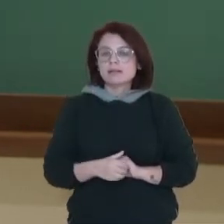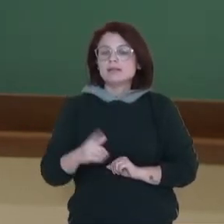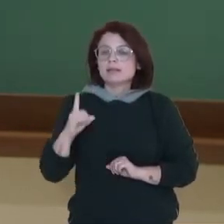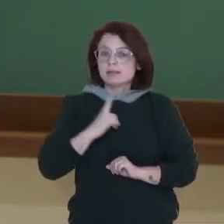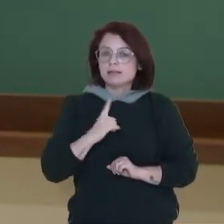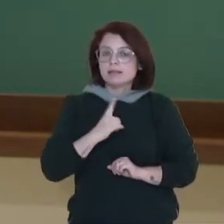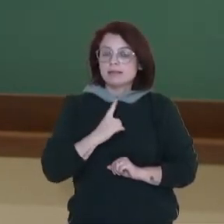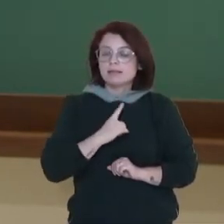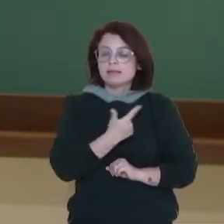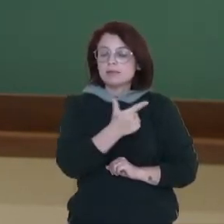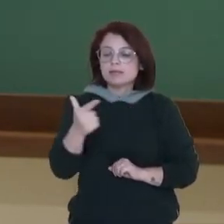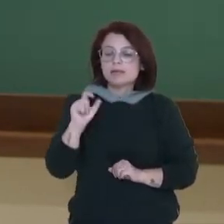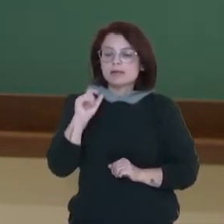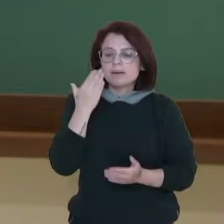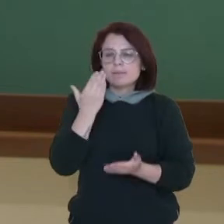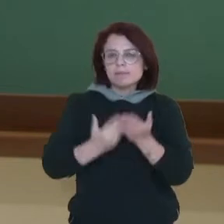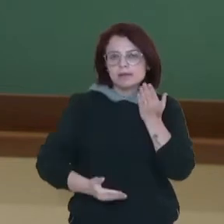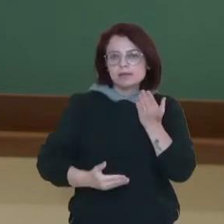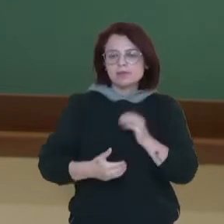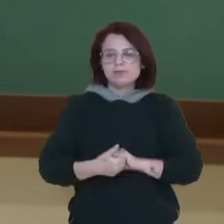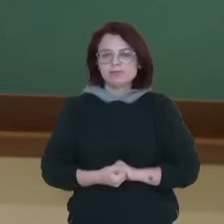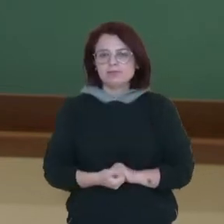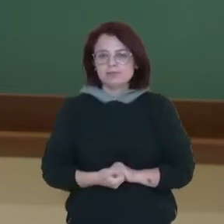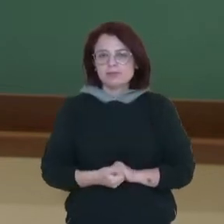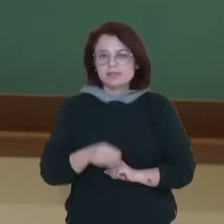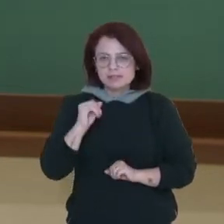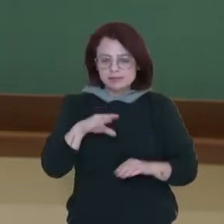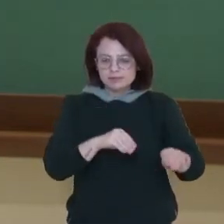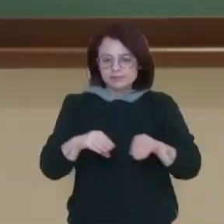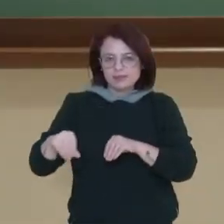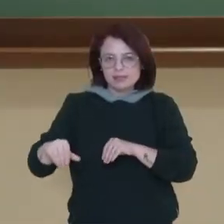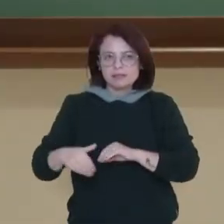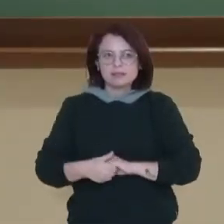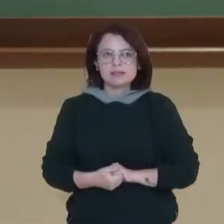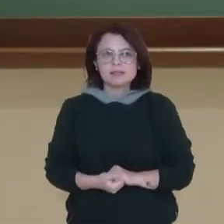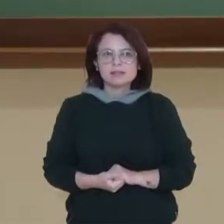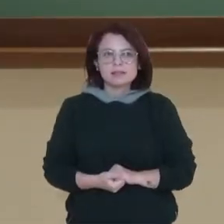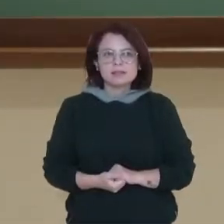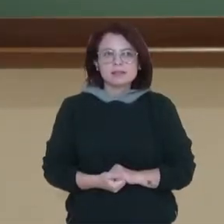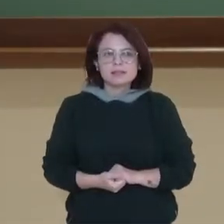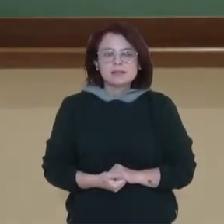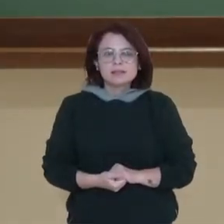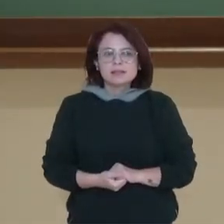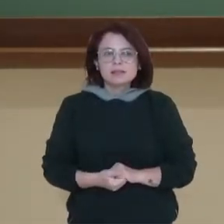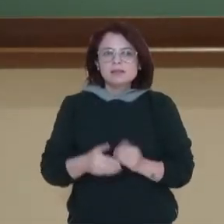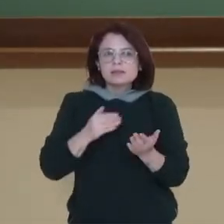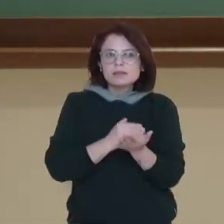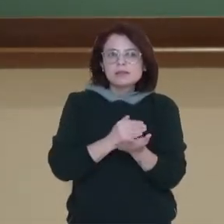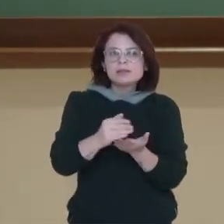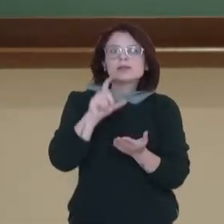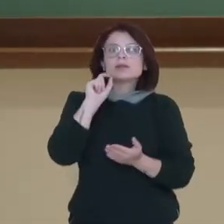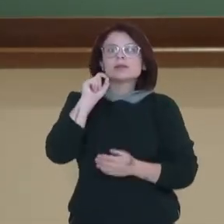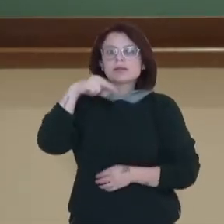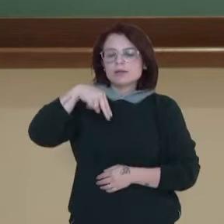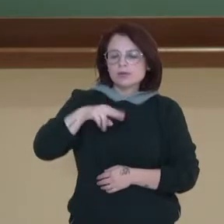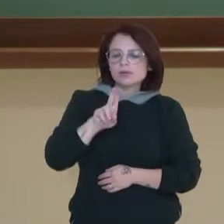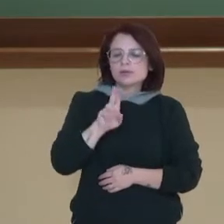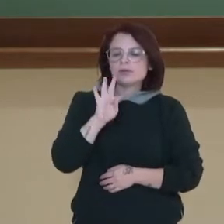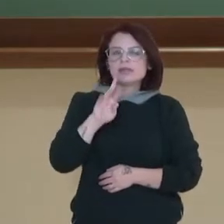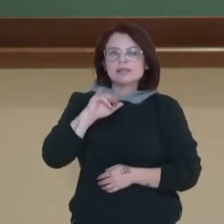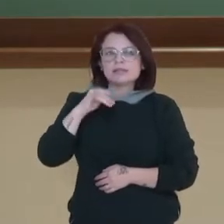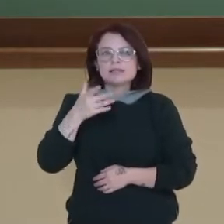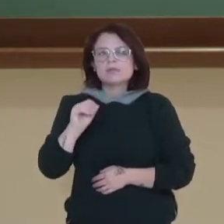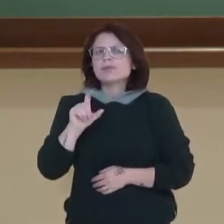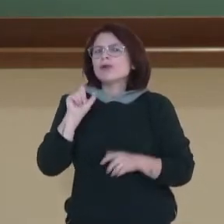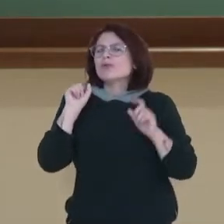menos perdas do que teria no solo, por exemplo, ok? Então vamos começar com a nutrição vegetal, né? O que as